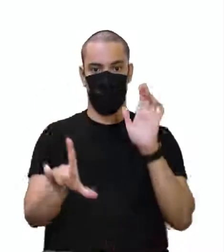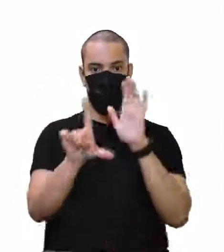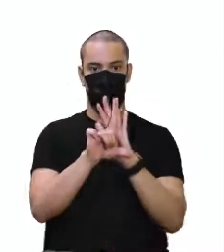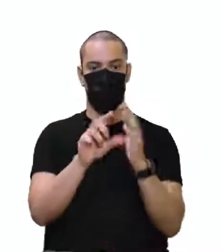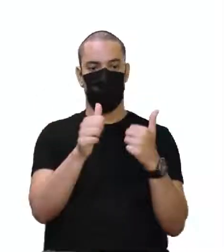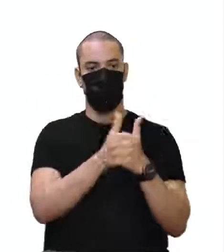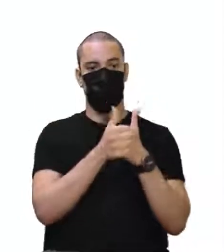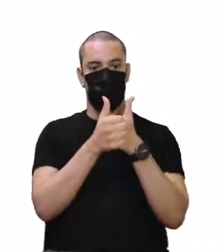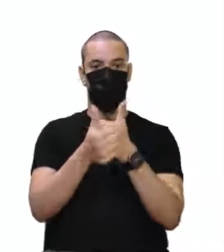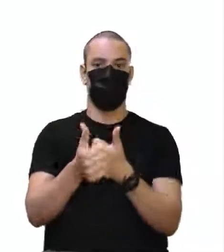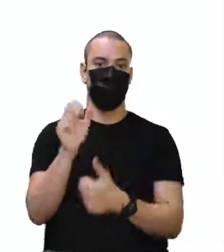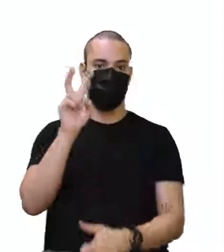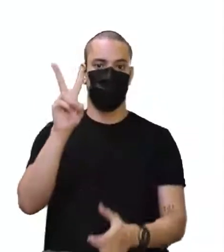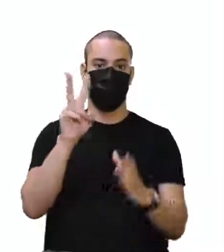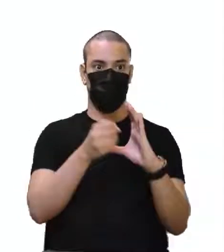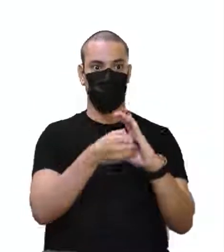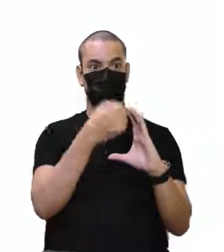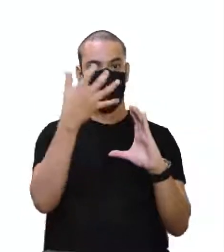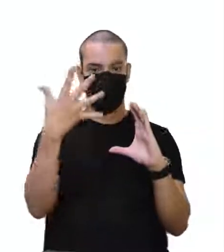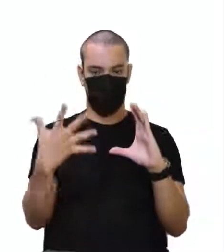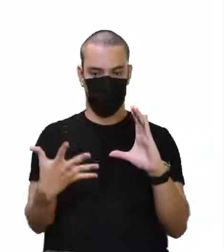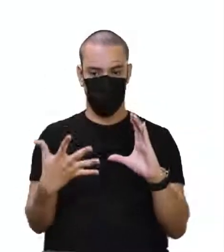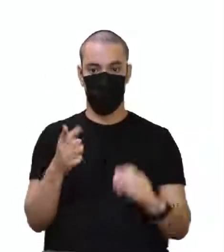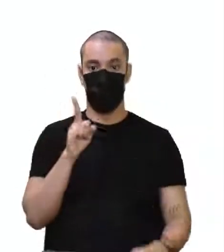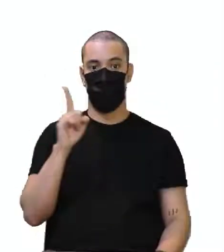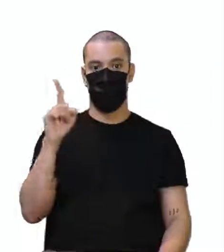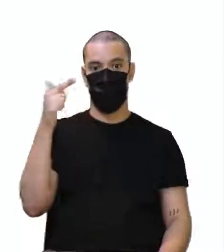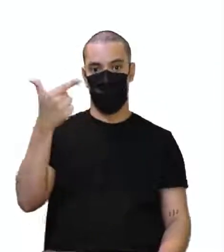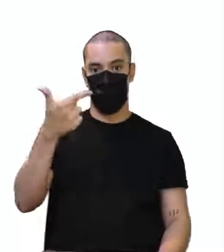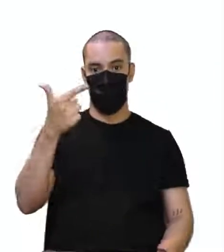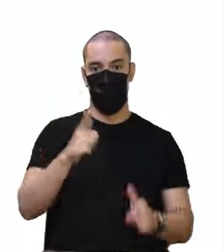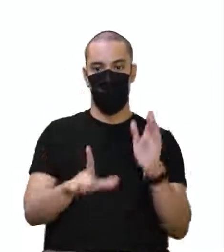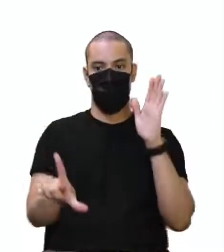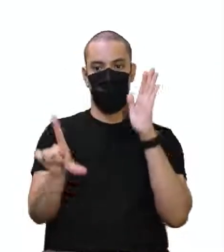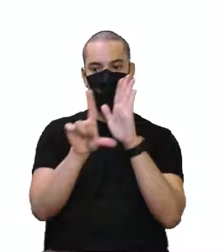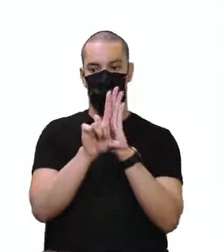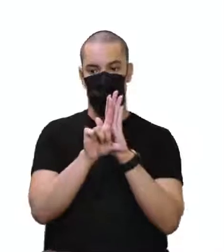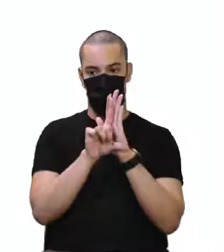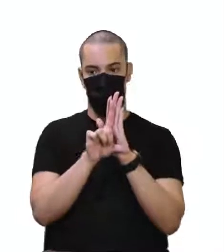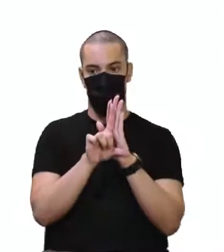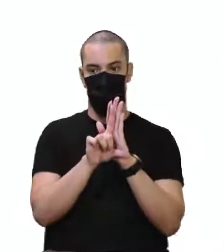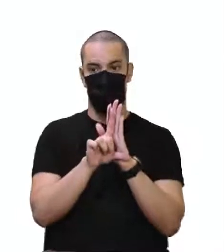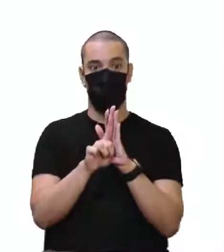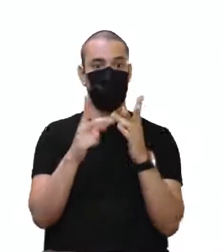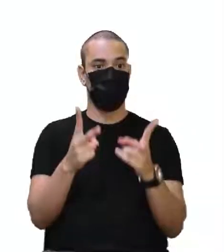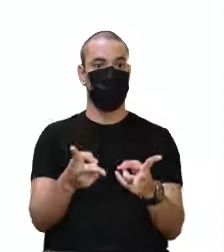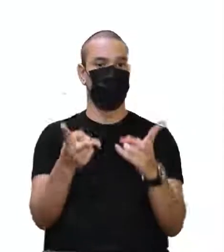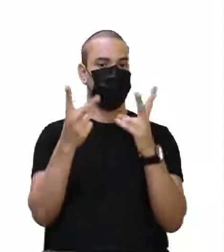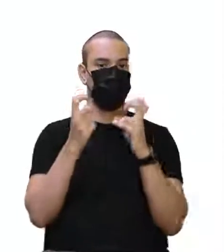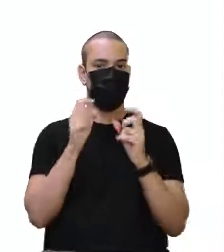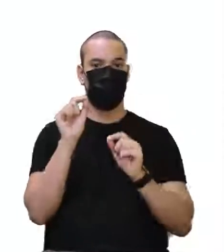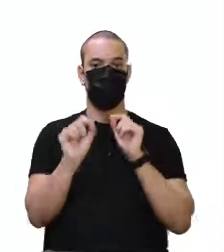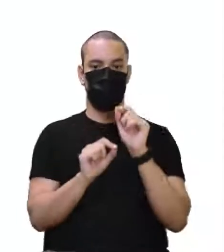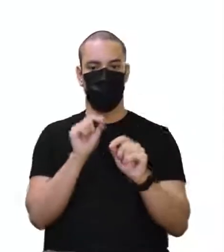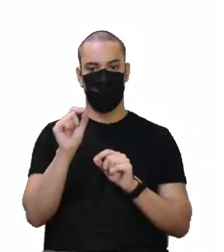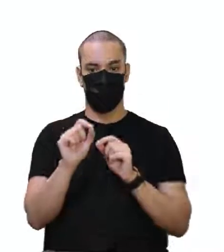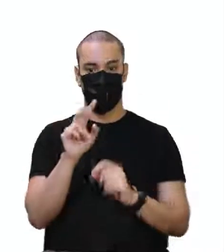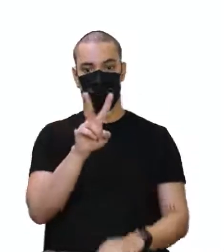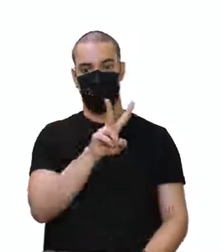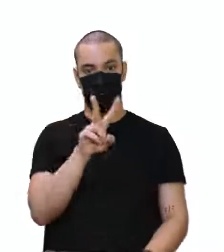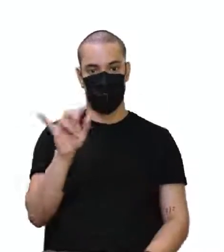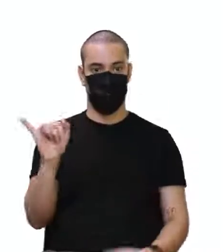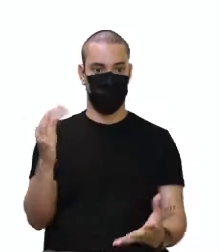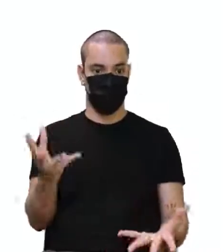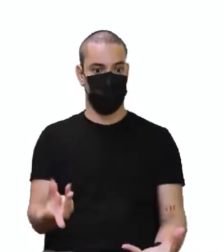2 características. E essa segunda lei, deu para perceber que ela vai